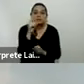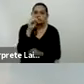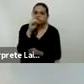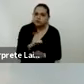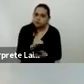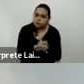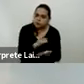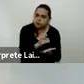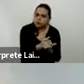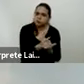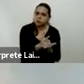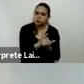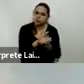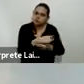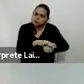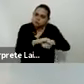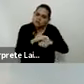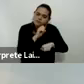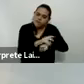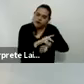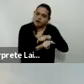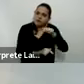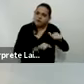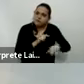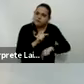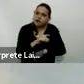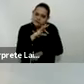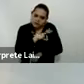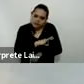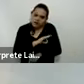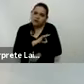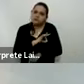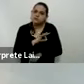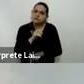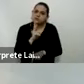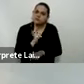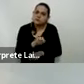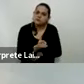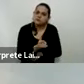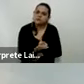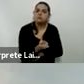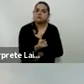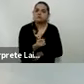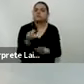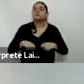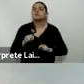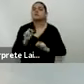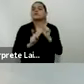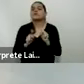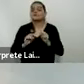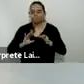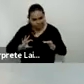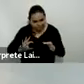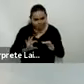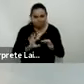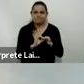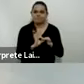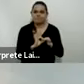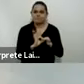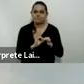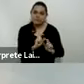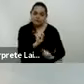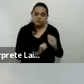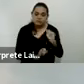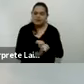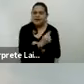a garantia também da mobilização dos trabalhadores é a mobilização e negociação por empresa. E é